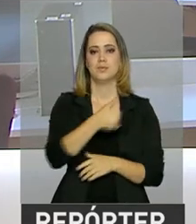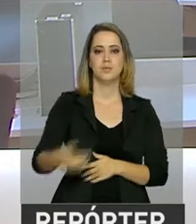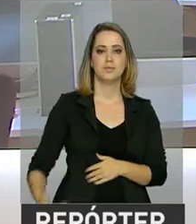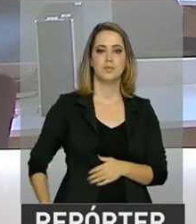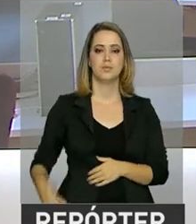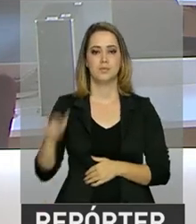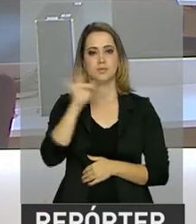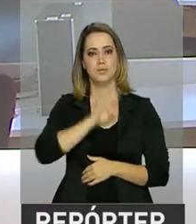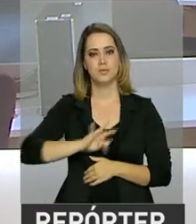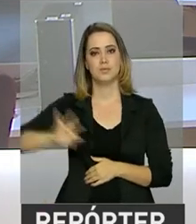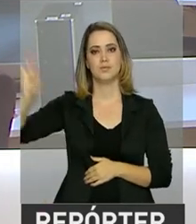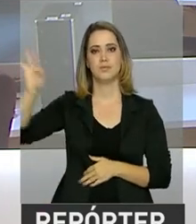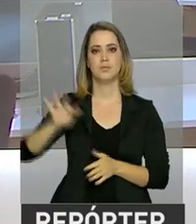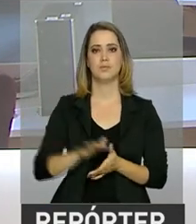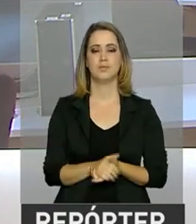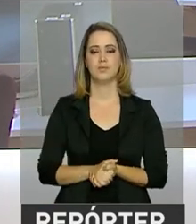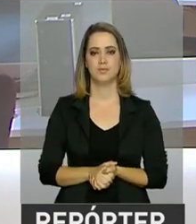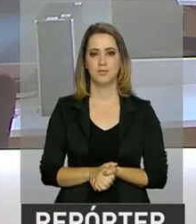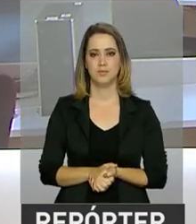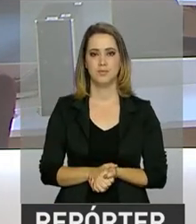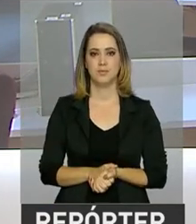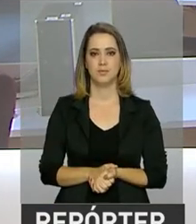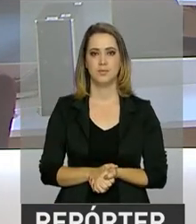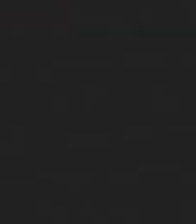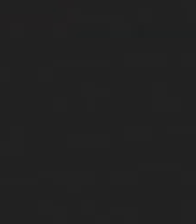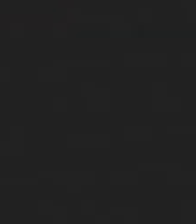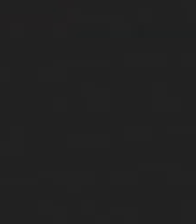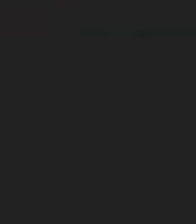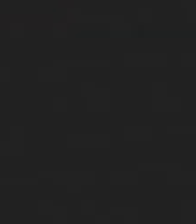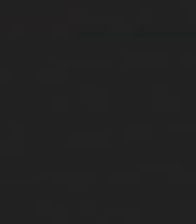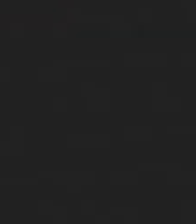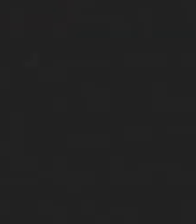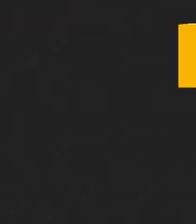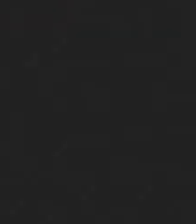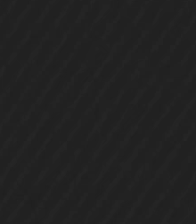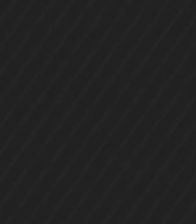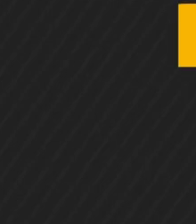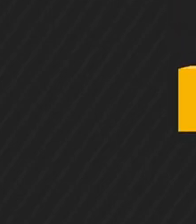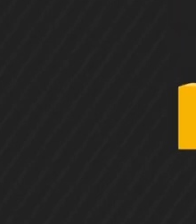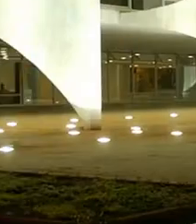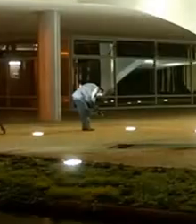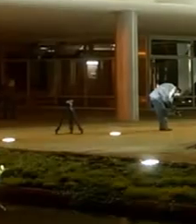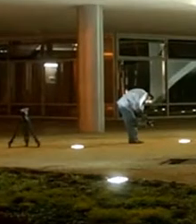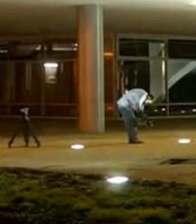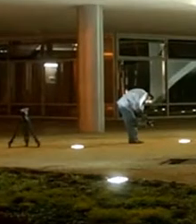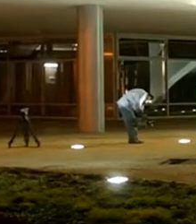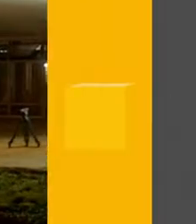aqui na NBR, a TV do Governo Federal.